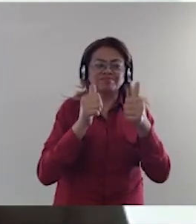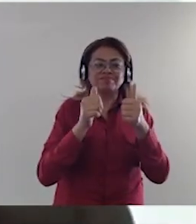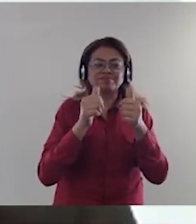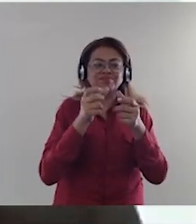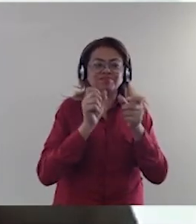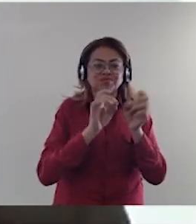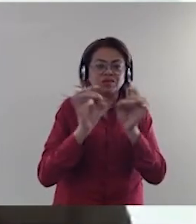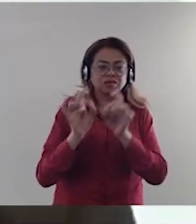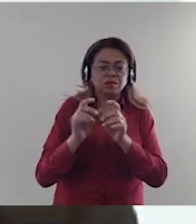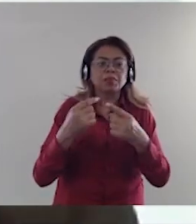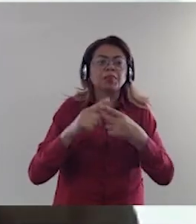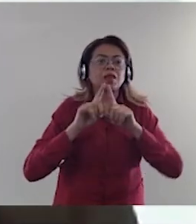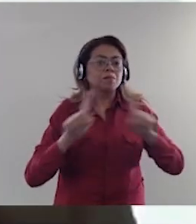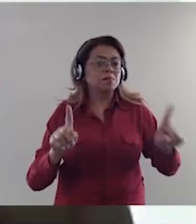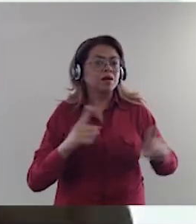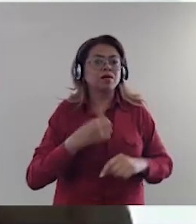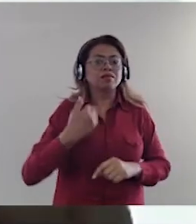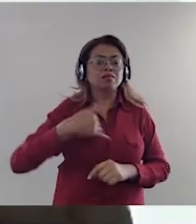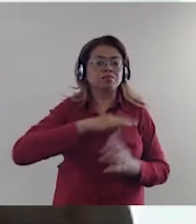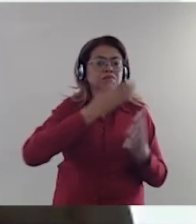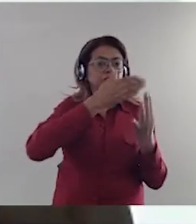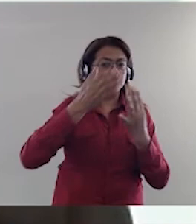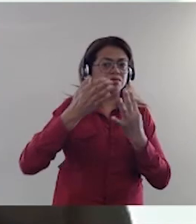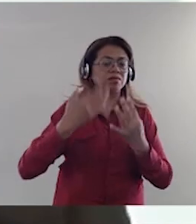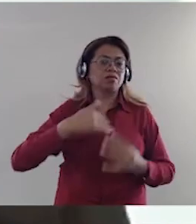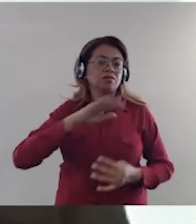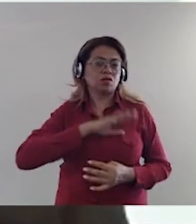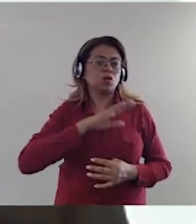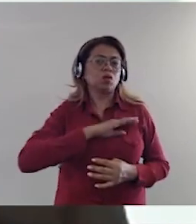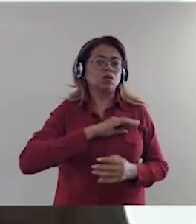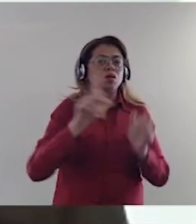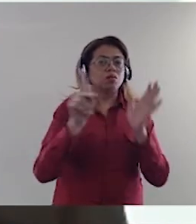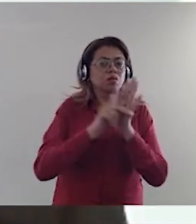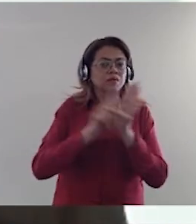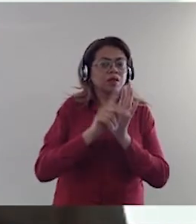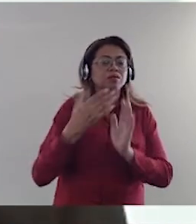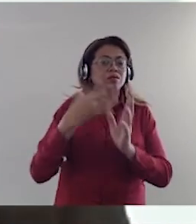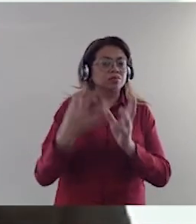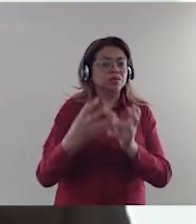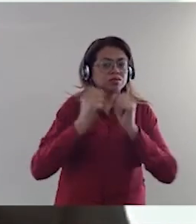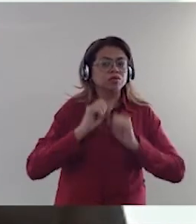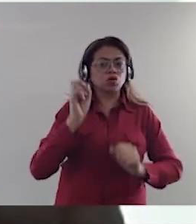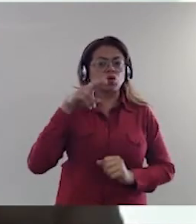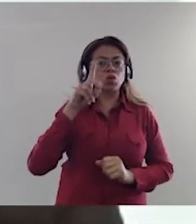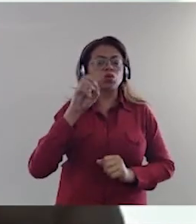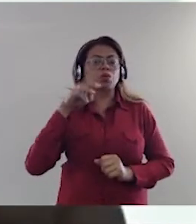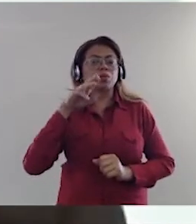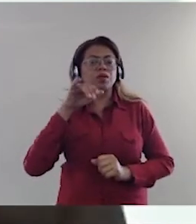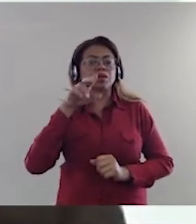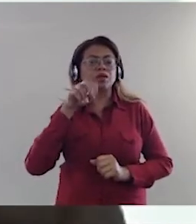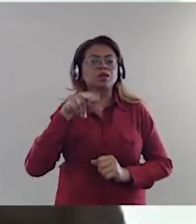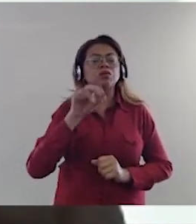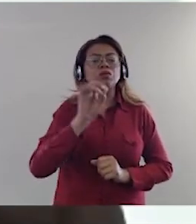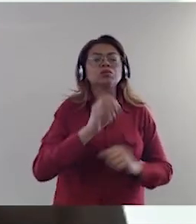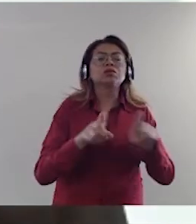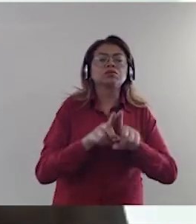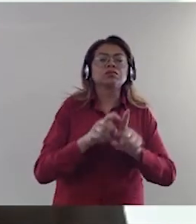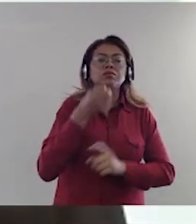Bom, mas o fato é que, entre nós, a multipropriedade ganhou essa feição de condomínio, né? A gente fala, então, de